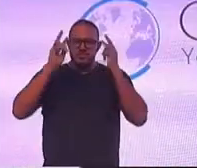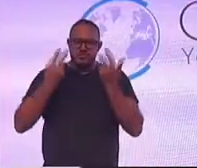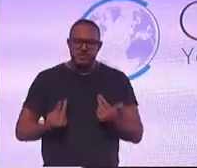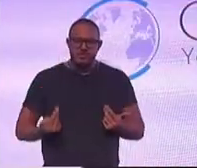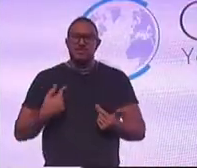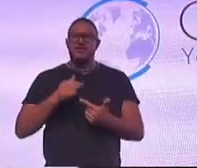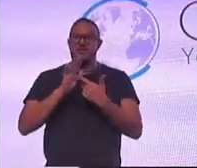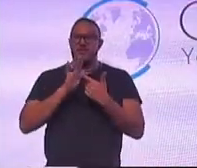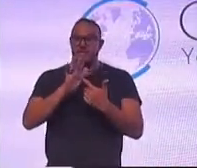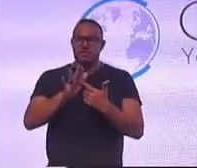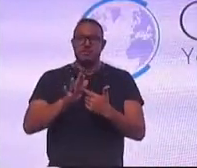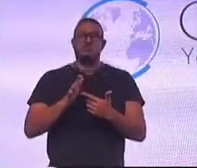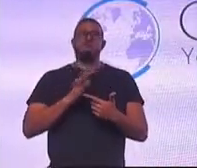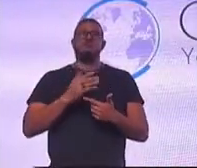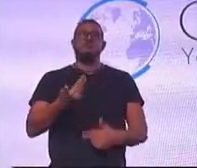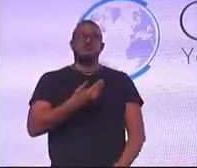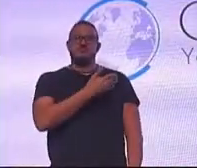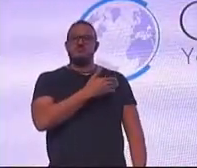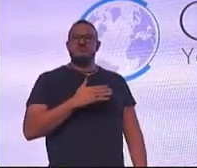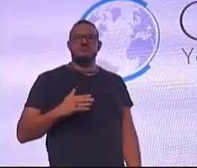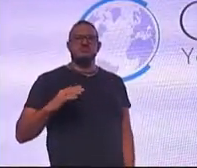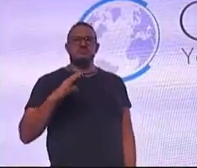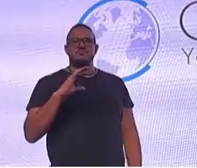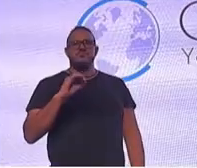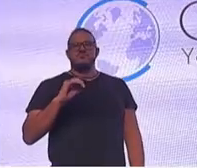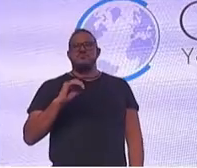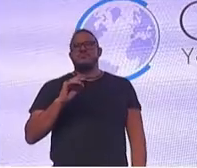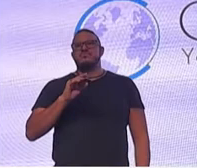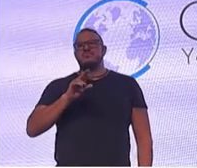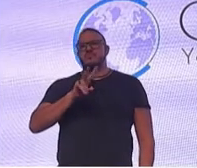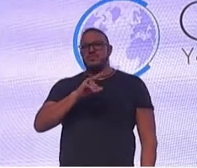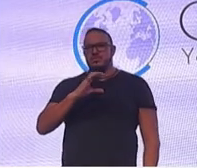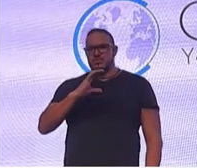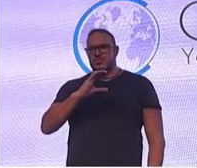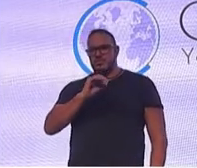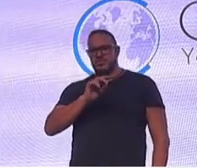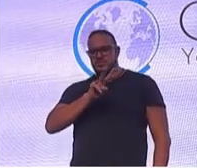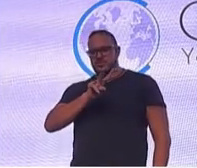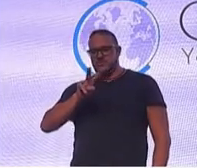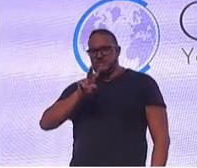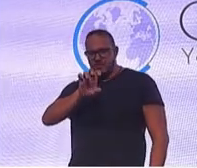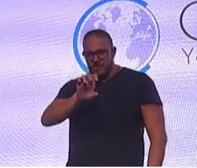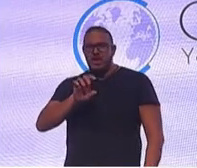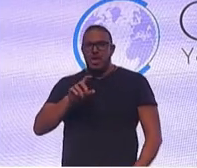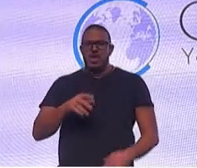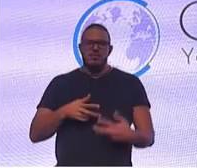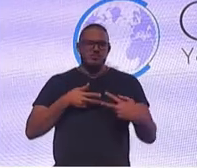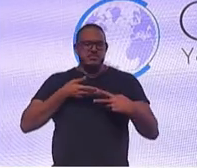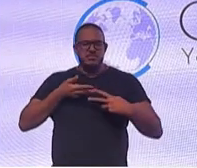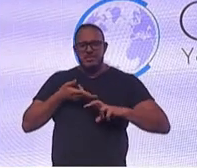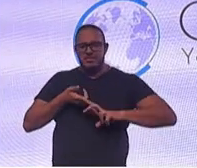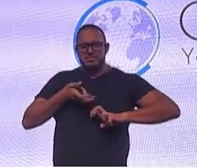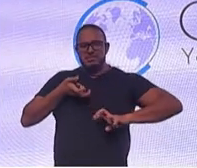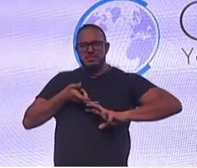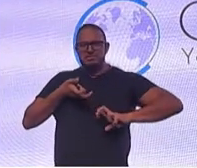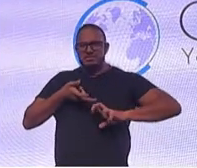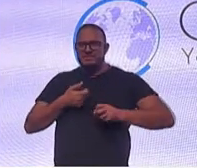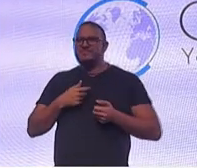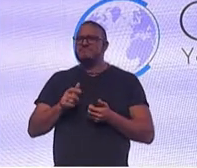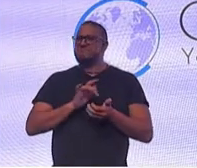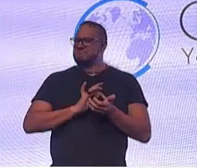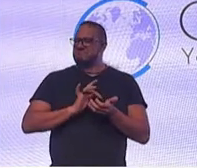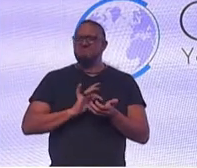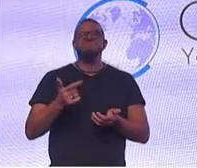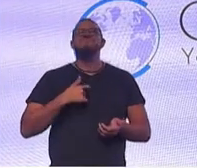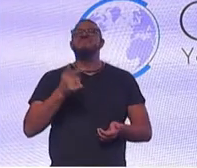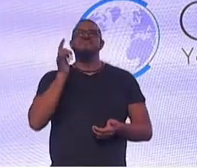mostrar uma ferramenta para vocês chamada Cove, que é um aplicativo de celular muito bacana, vale a pena vocês anotarem, que